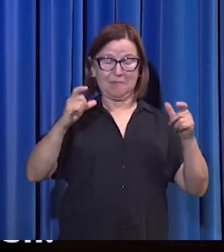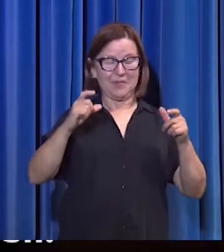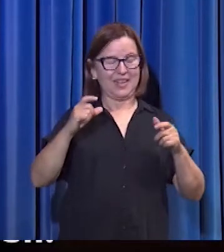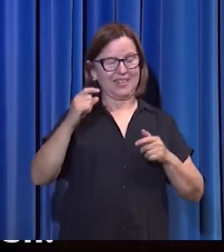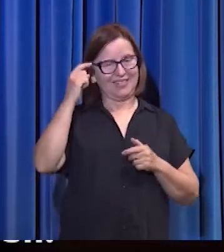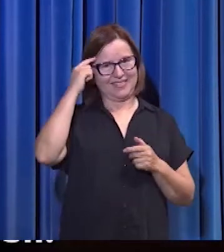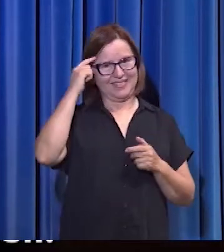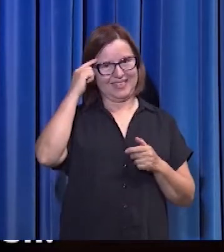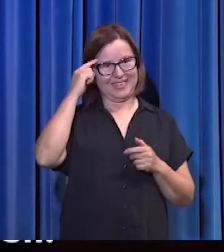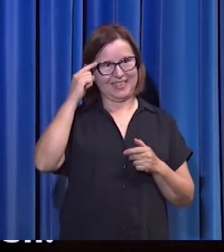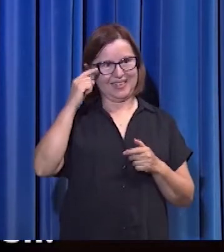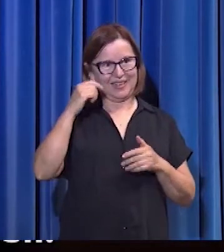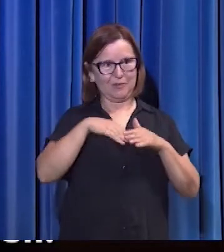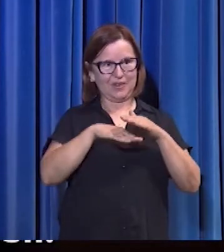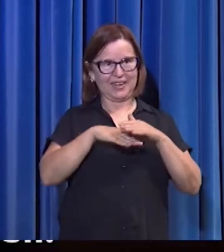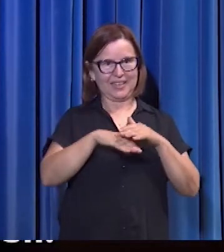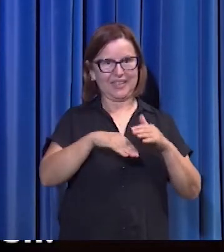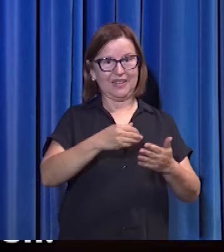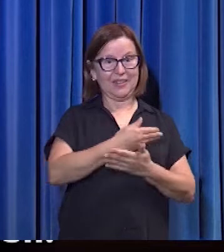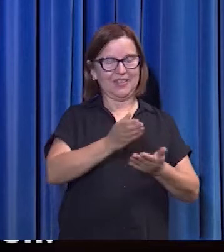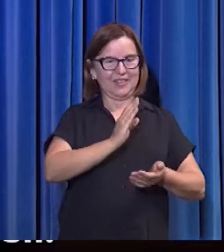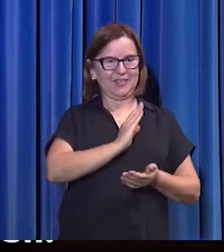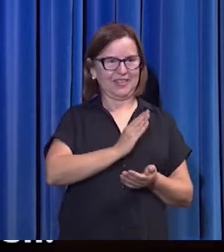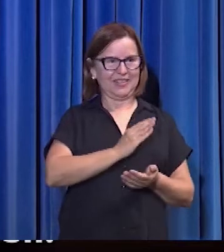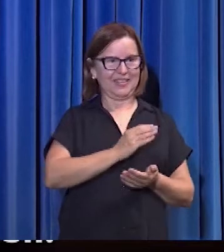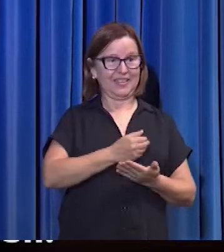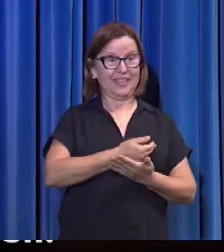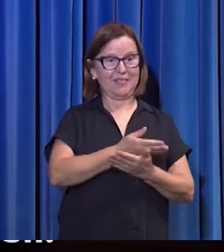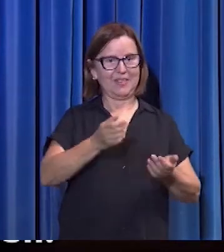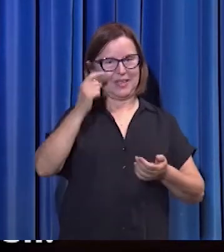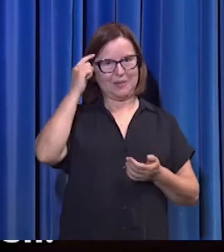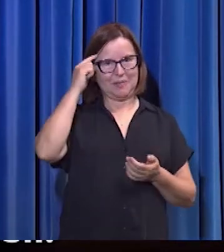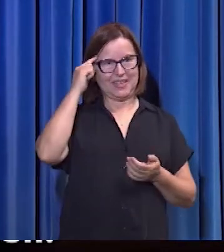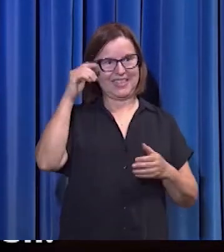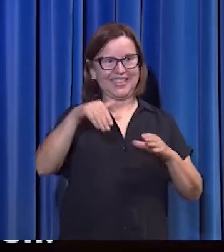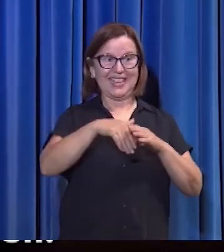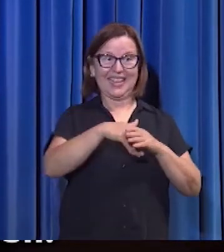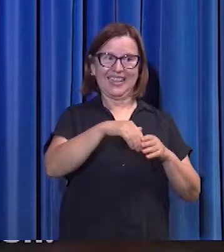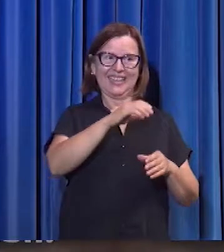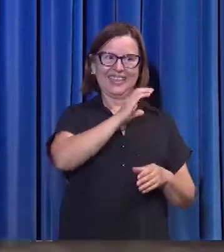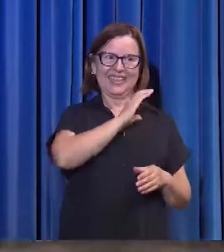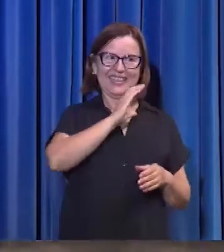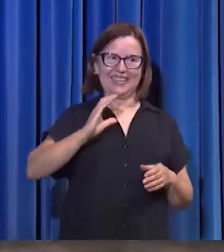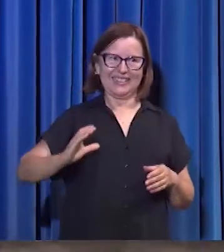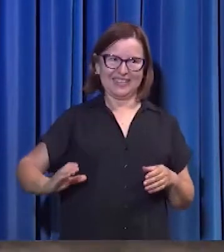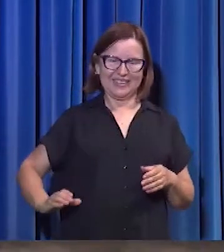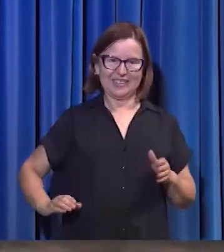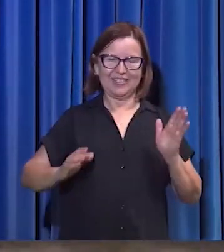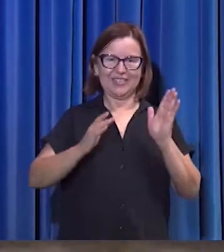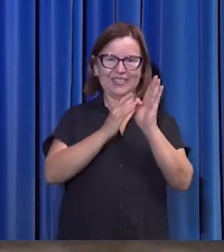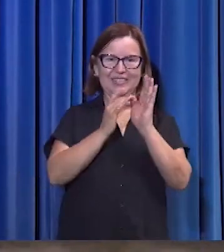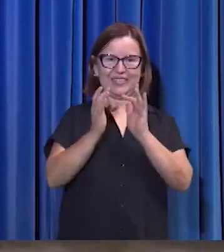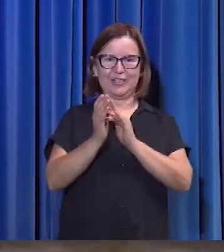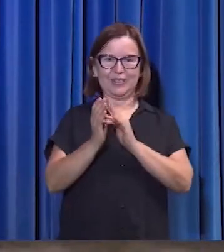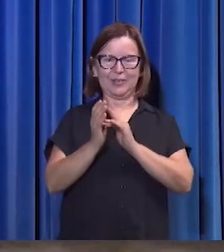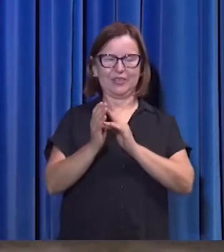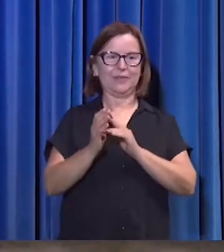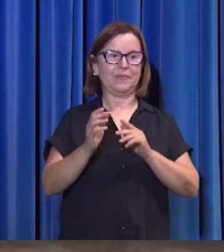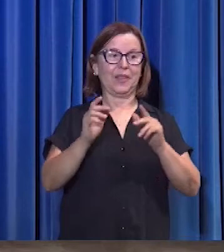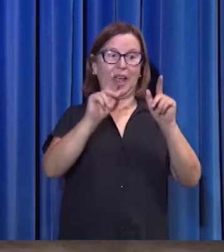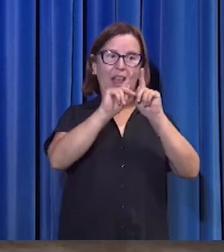entendimento, guardará o vosso coração e a vossa mente em Cristo Jesus. A paz de Deus